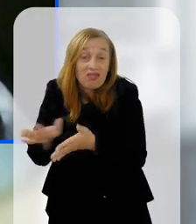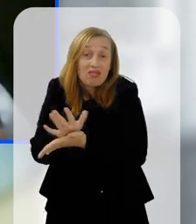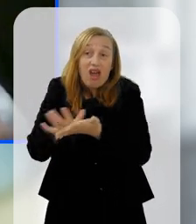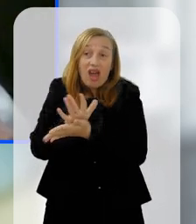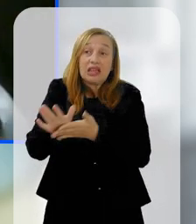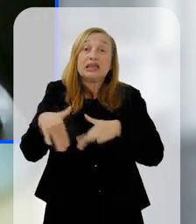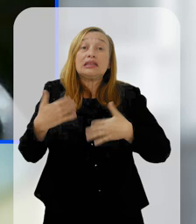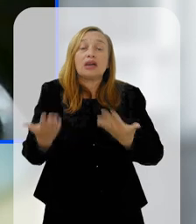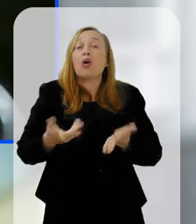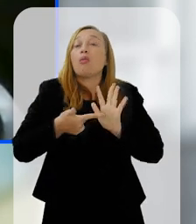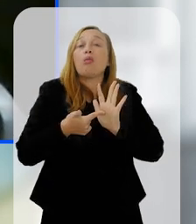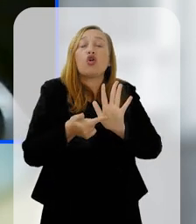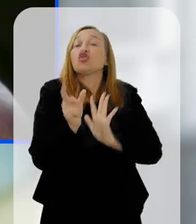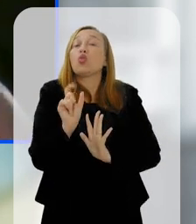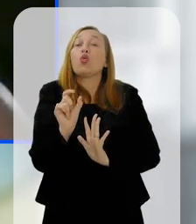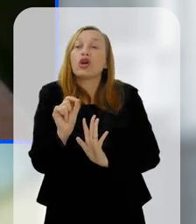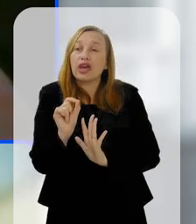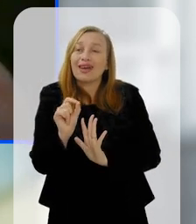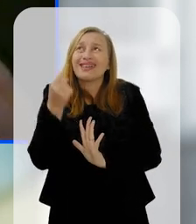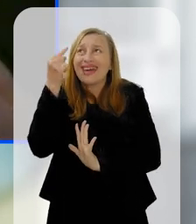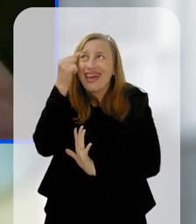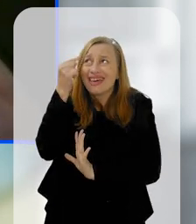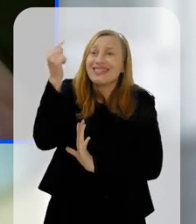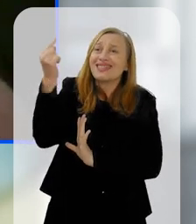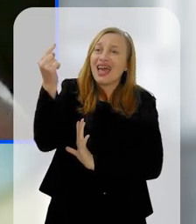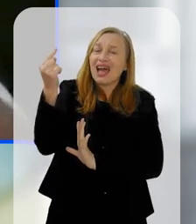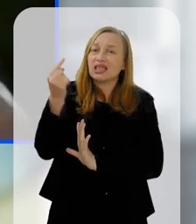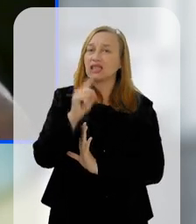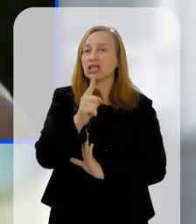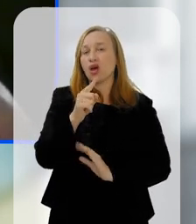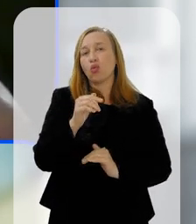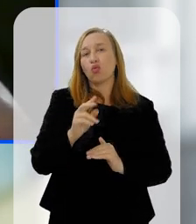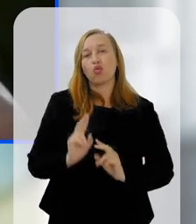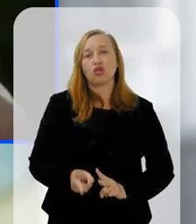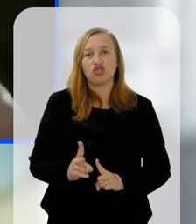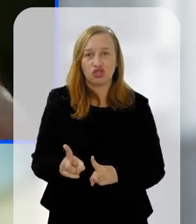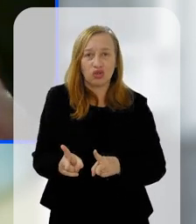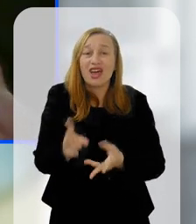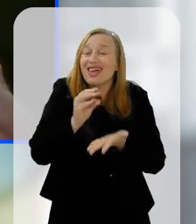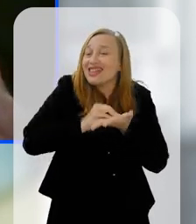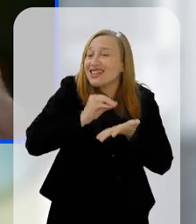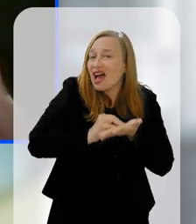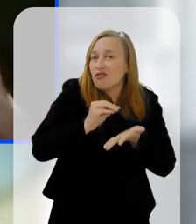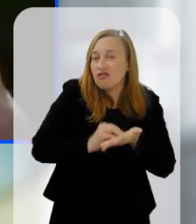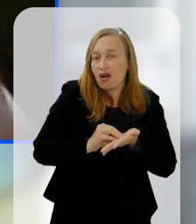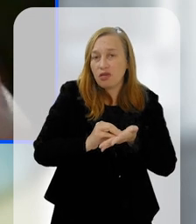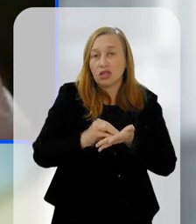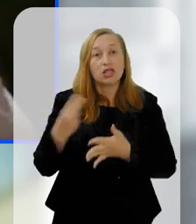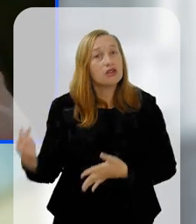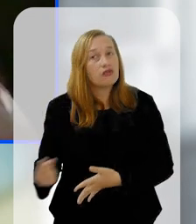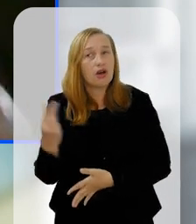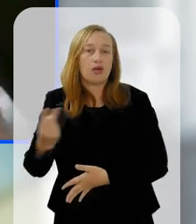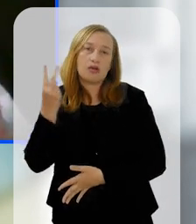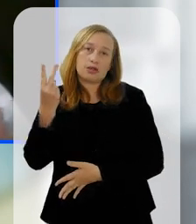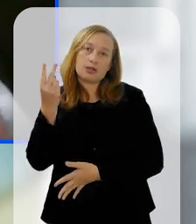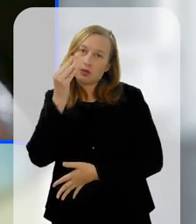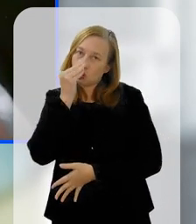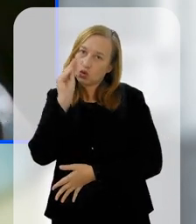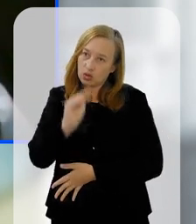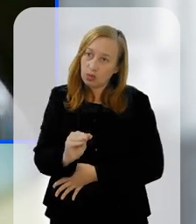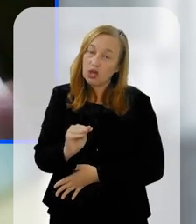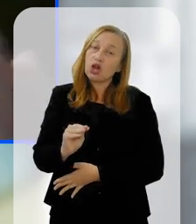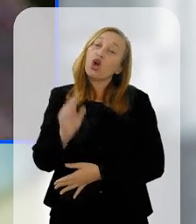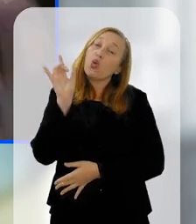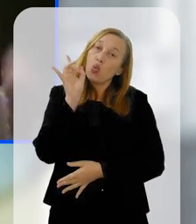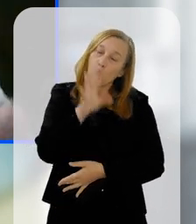isso mostra um pouco essa ideia da descontinuidade, da falta de prioridade, do